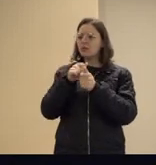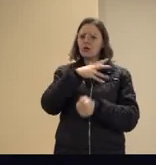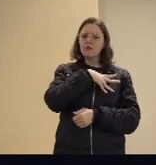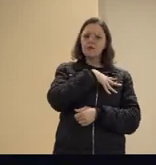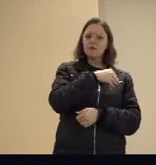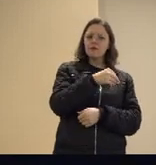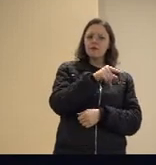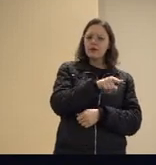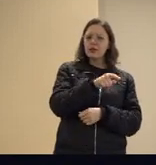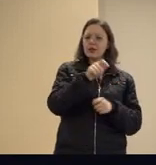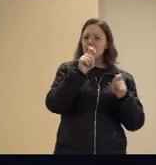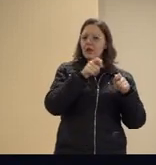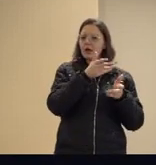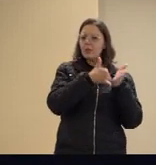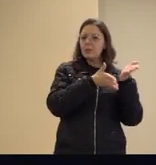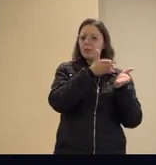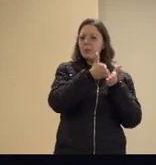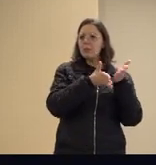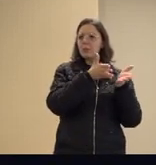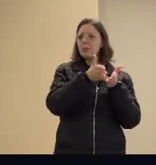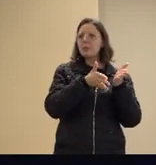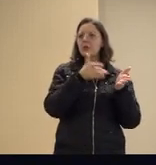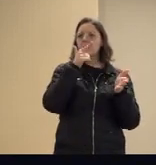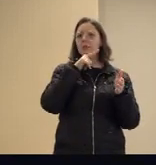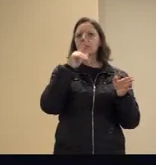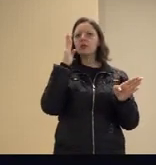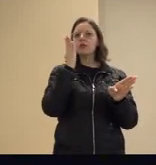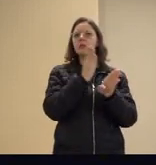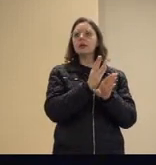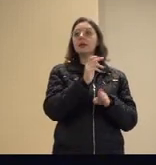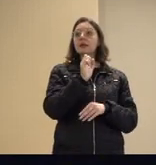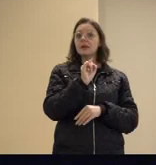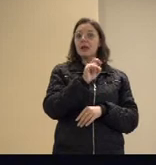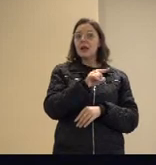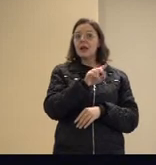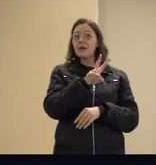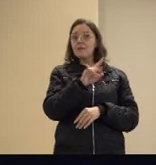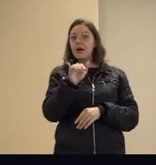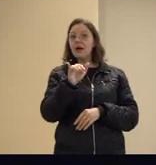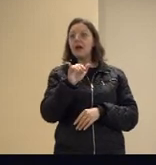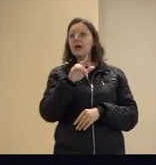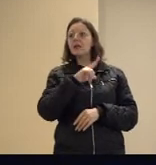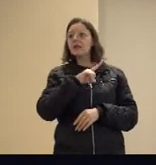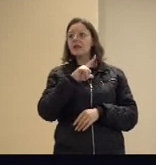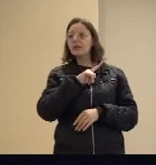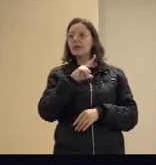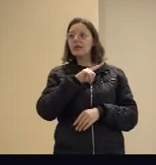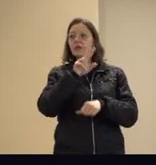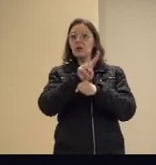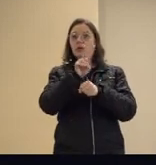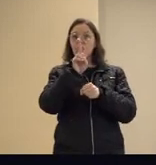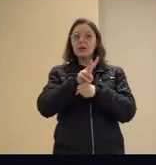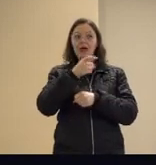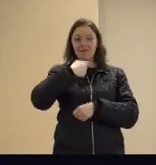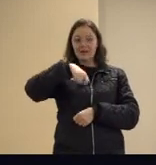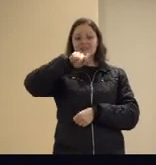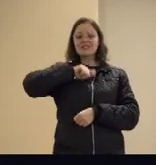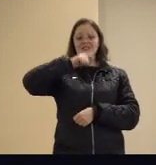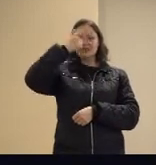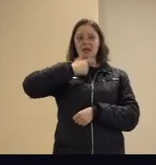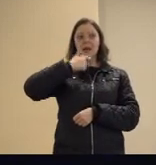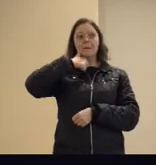vai ser suficiente para descobrir se ela vai ter aquela criança, vai cuidar, vai ser mãe ou